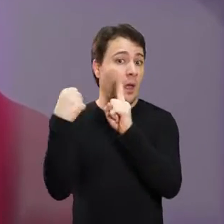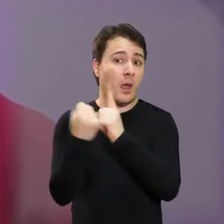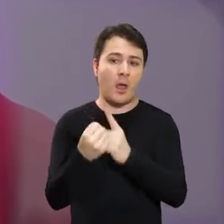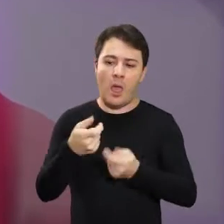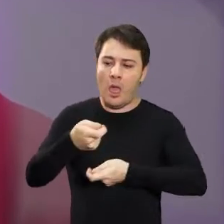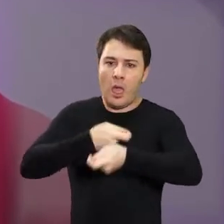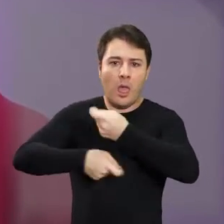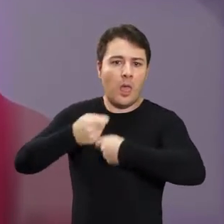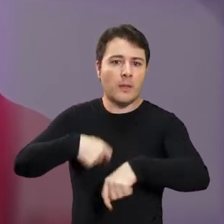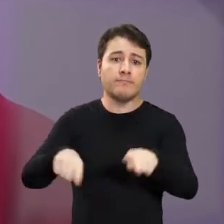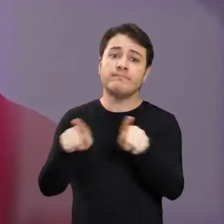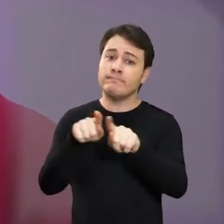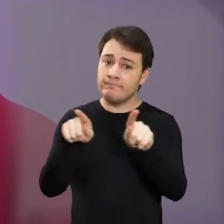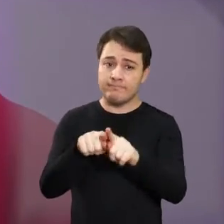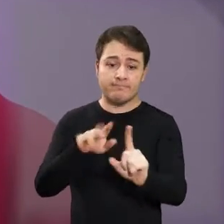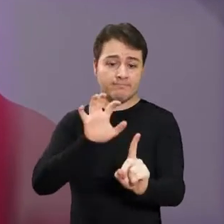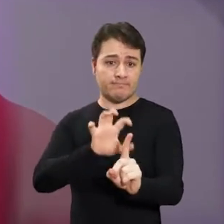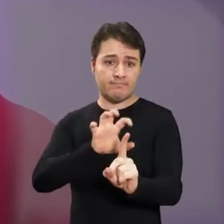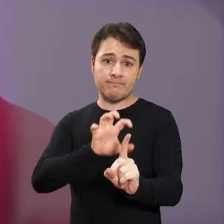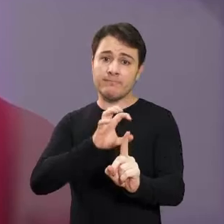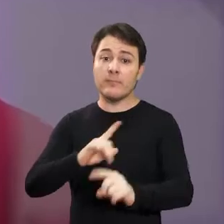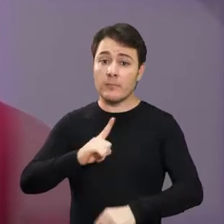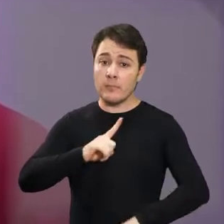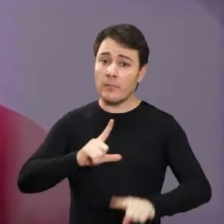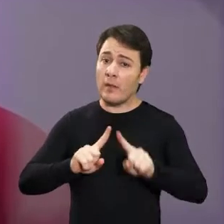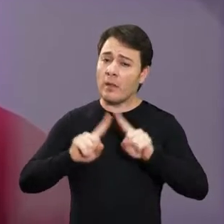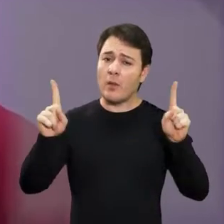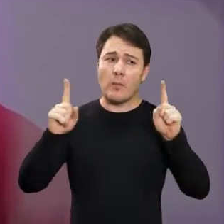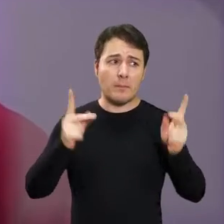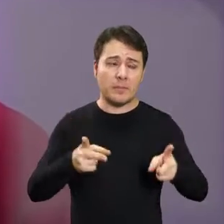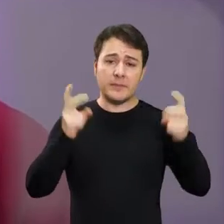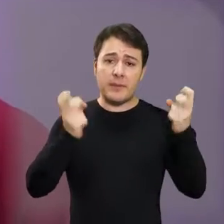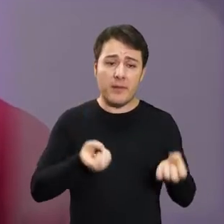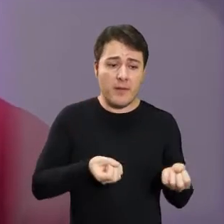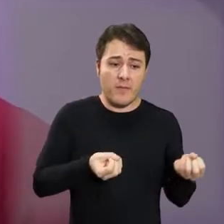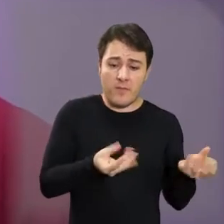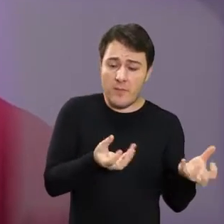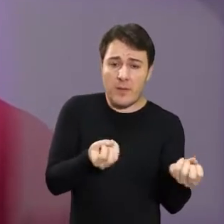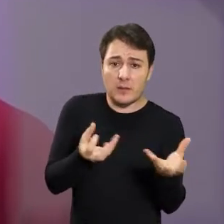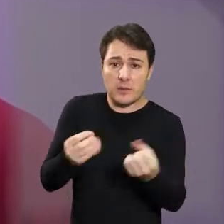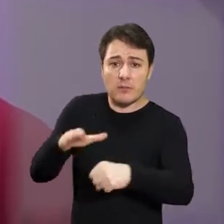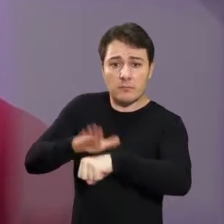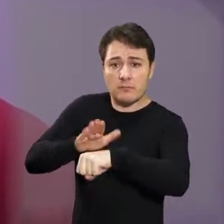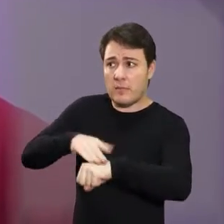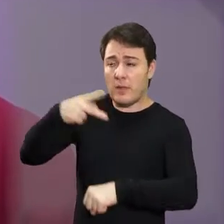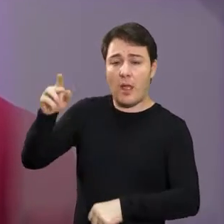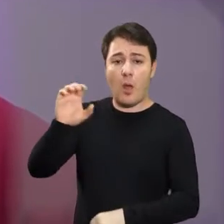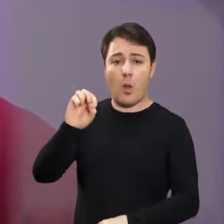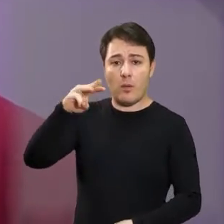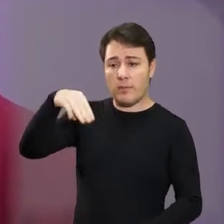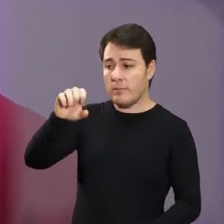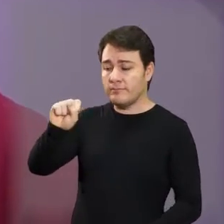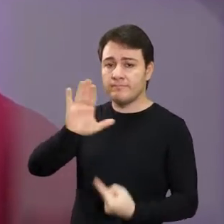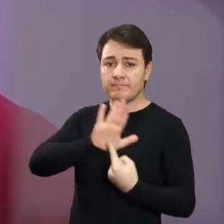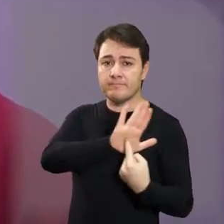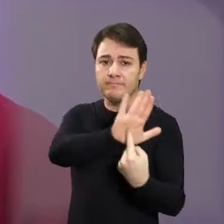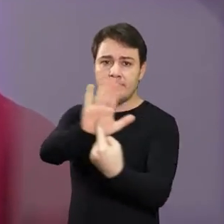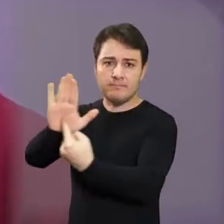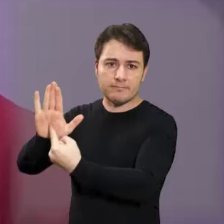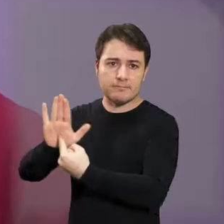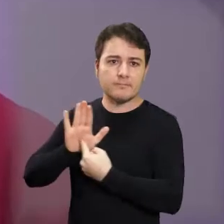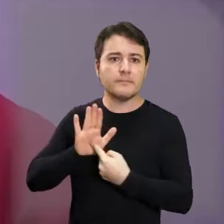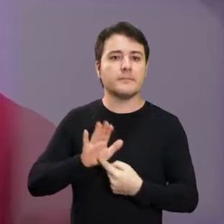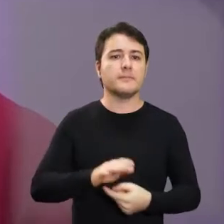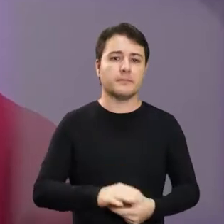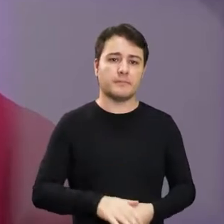grande peso nisso, visto que nos índices mundiais, que são divulgados aí pela OMS, de tempos em tempos, os